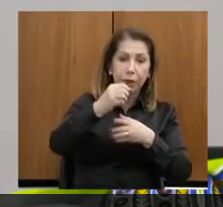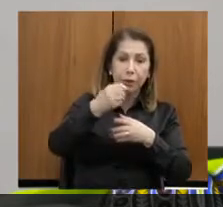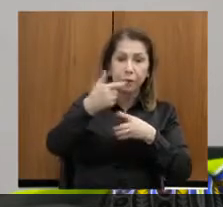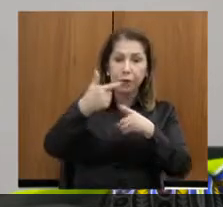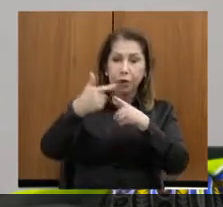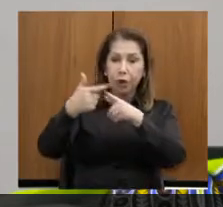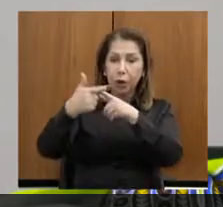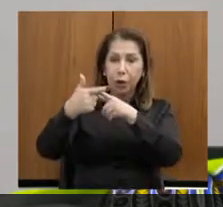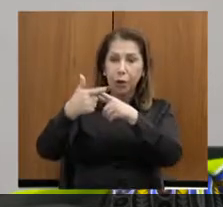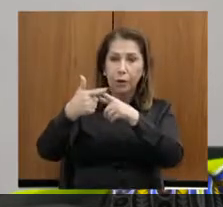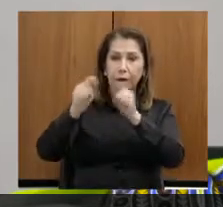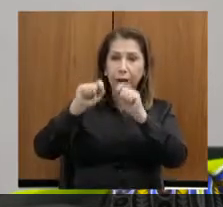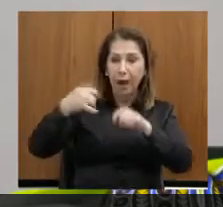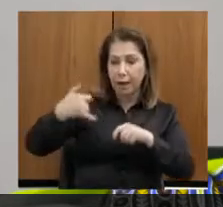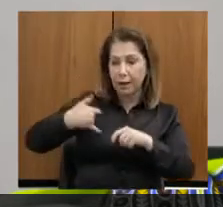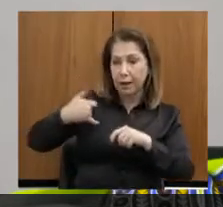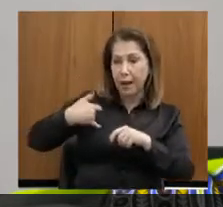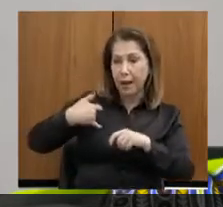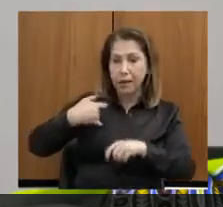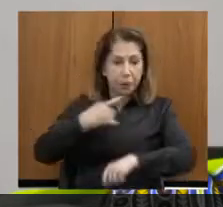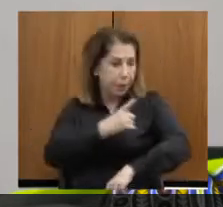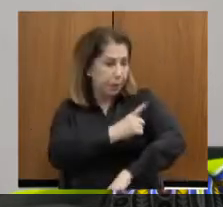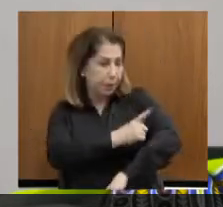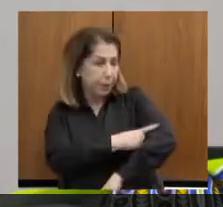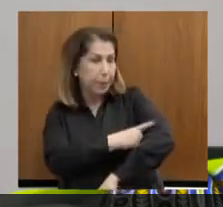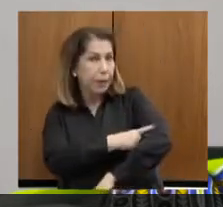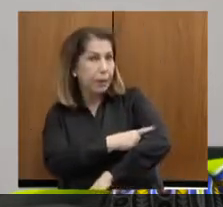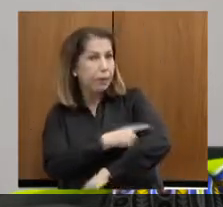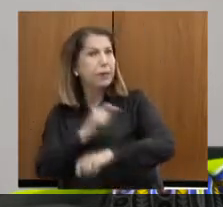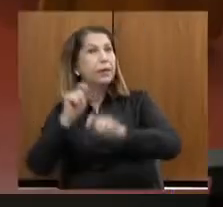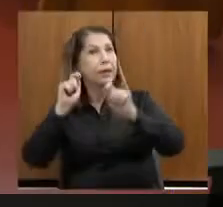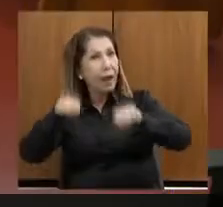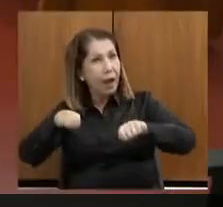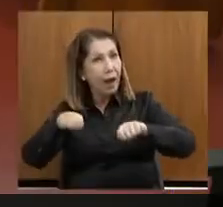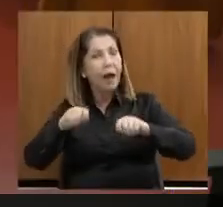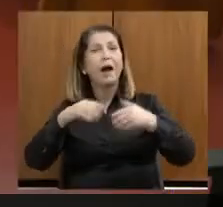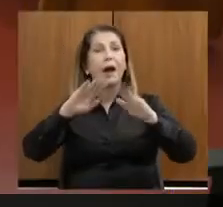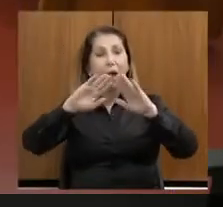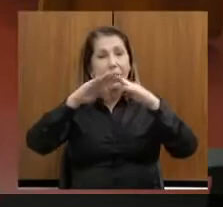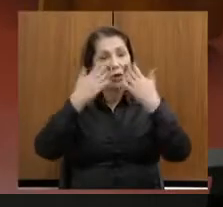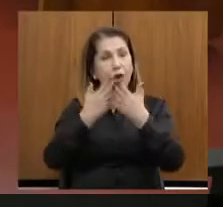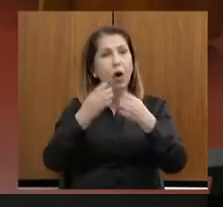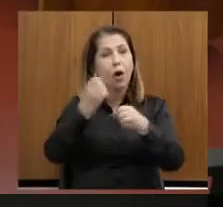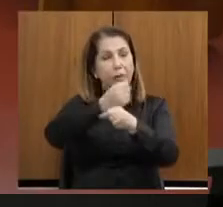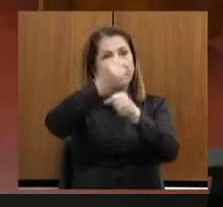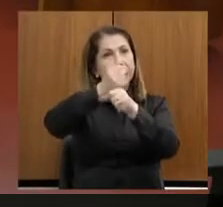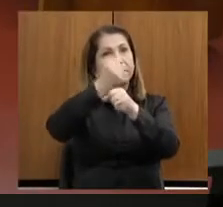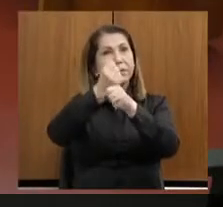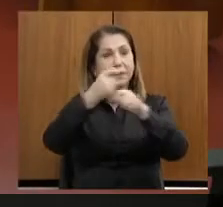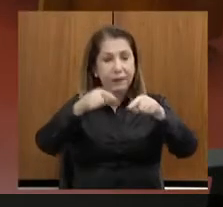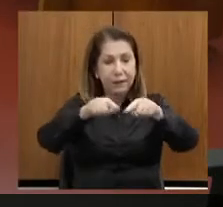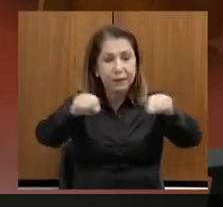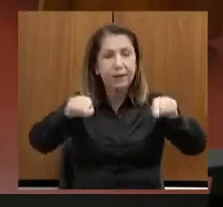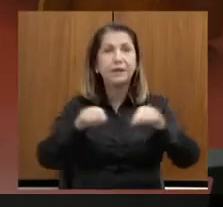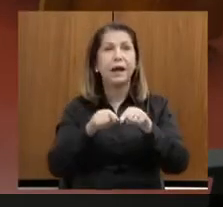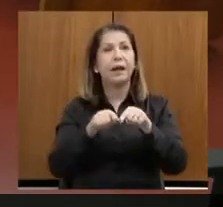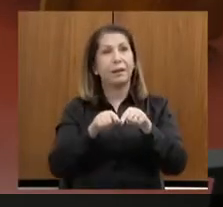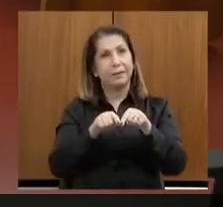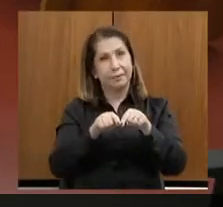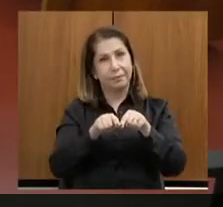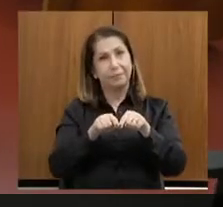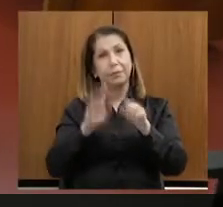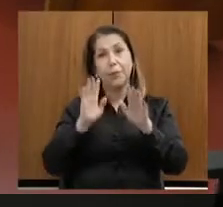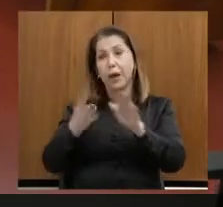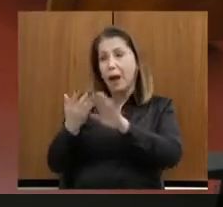tem uma idade média de estar no primeiro ano da educação aí ele abre sala de aula porque ele já contou as Crianças